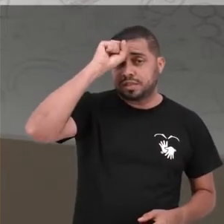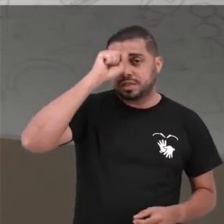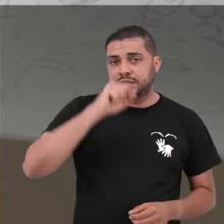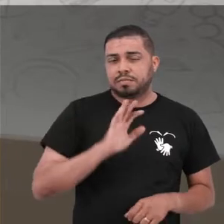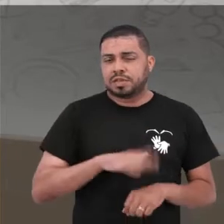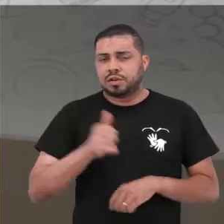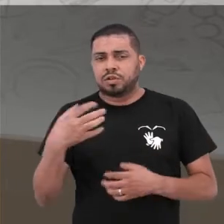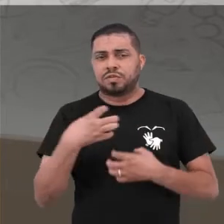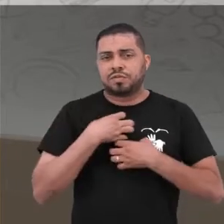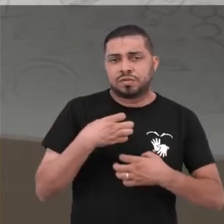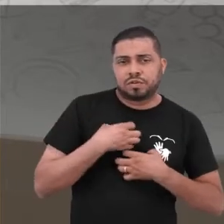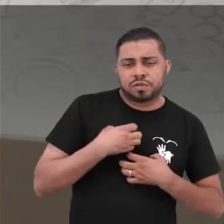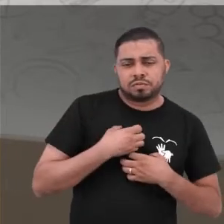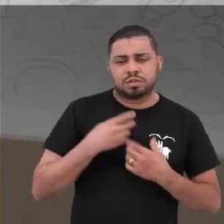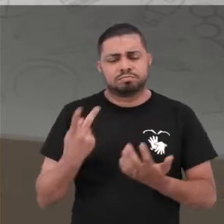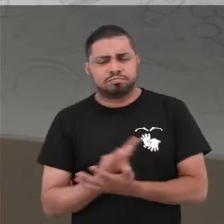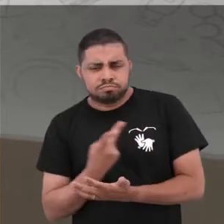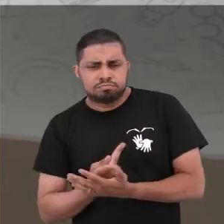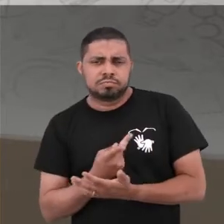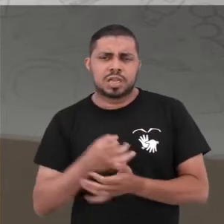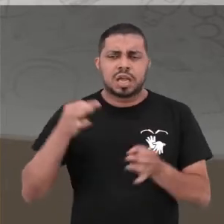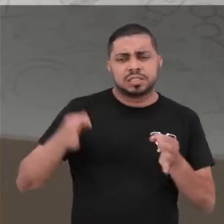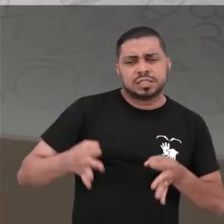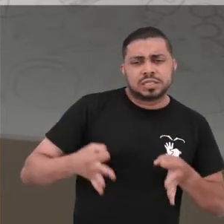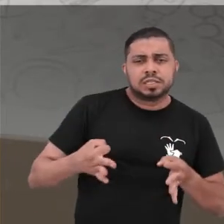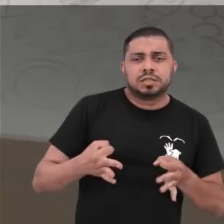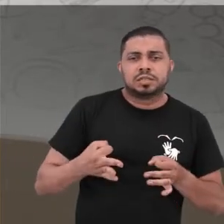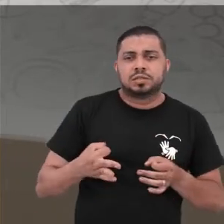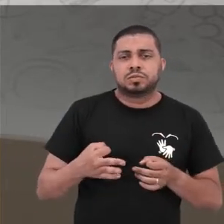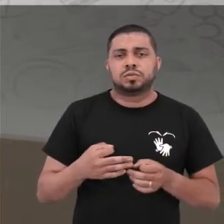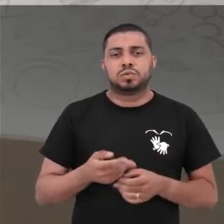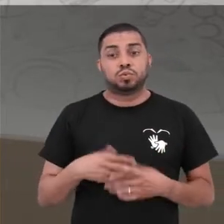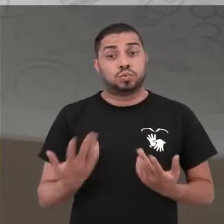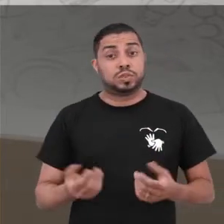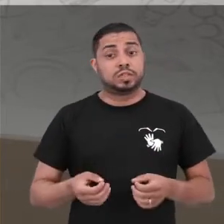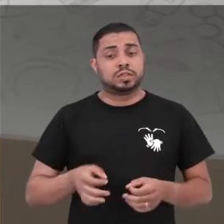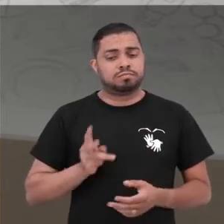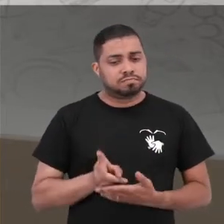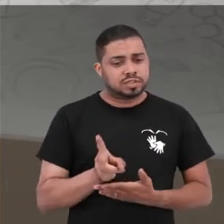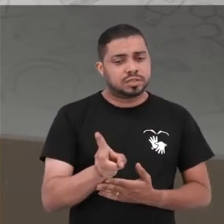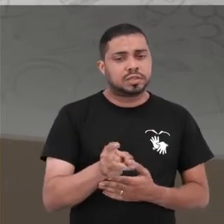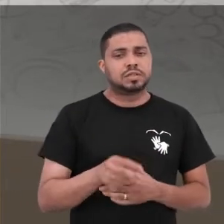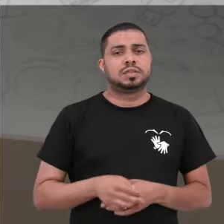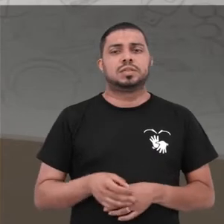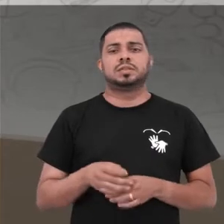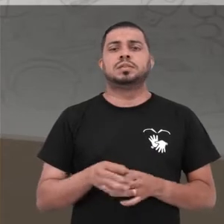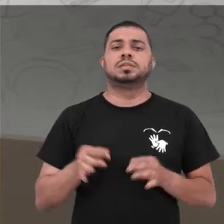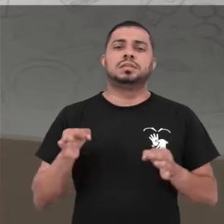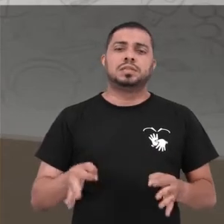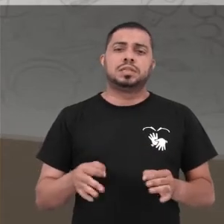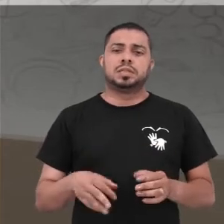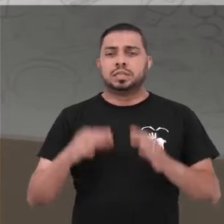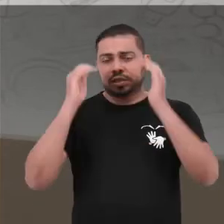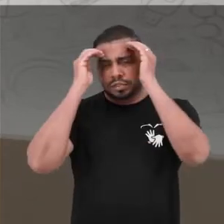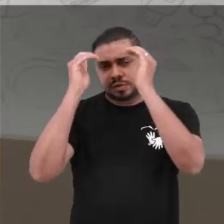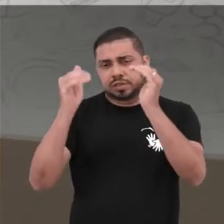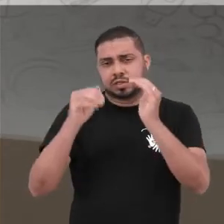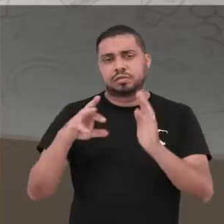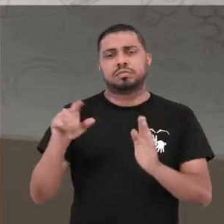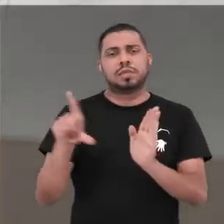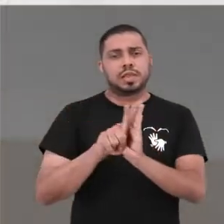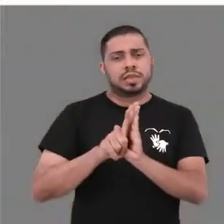através de erros e acertos, aquilo que deve ser seguido, respeitando ali as normas de